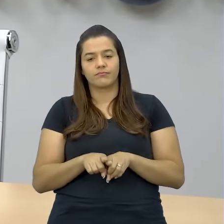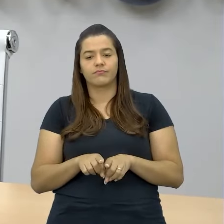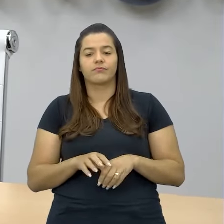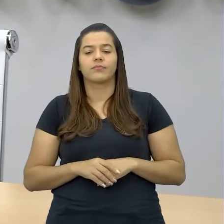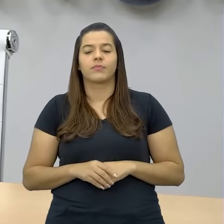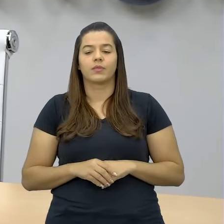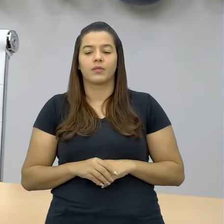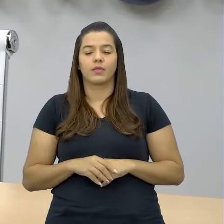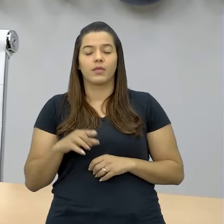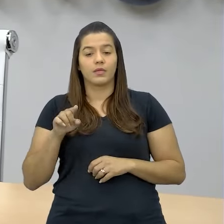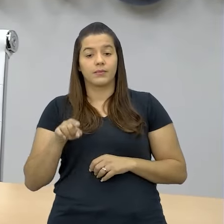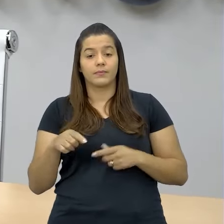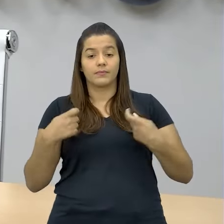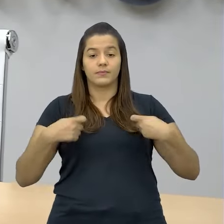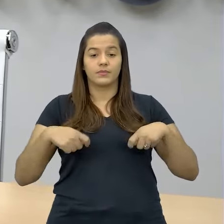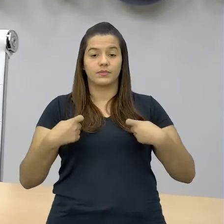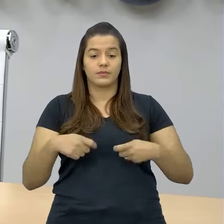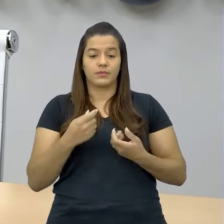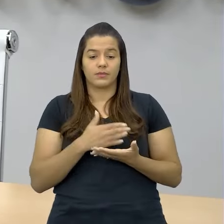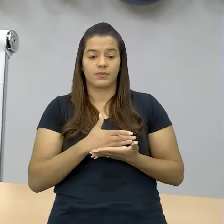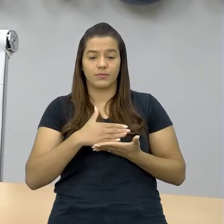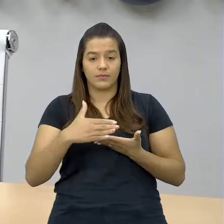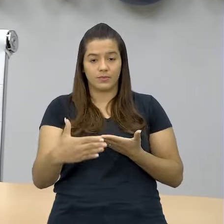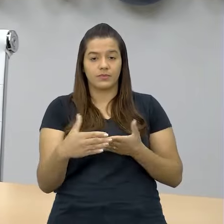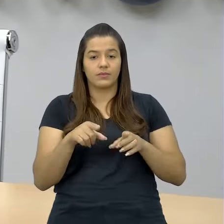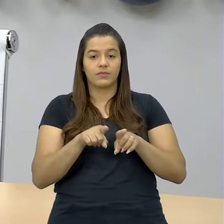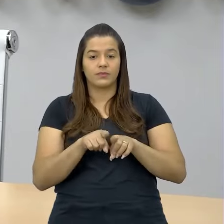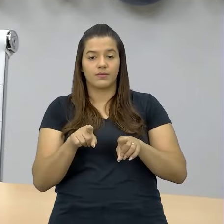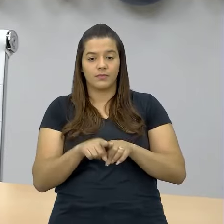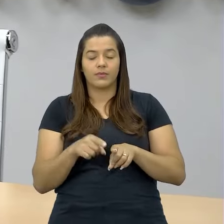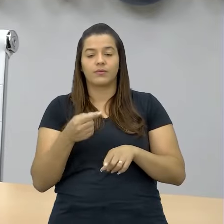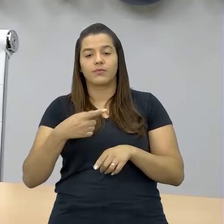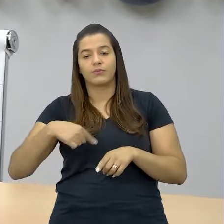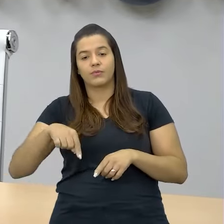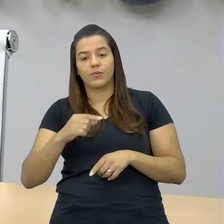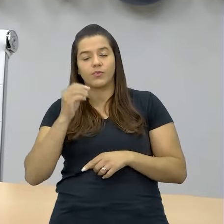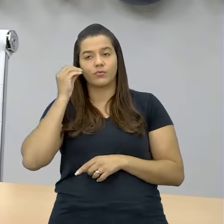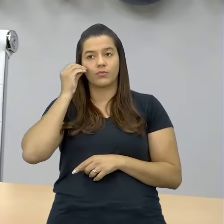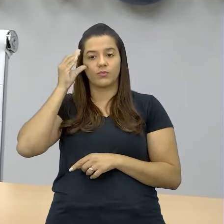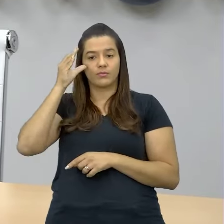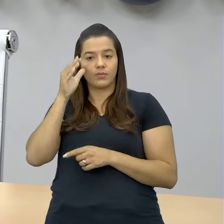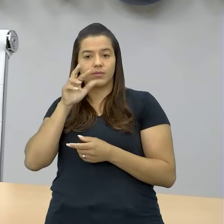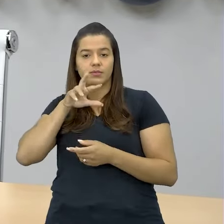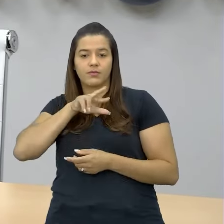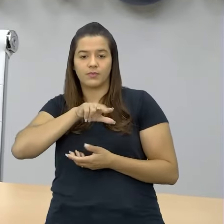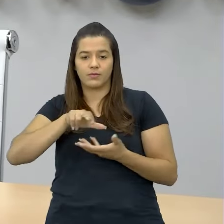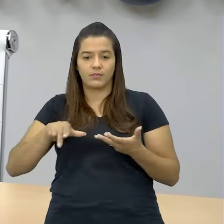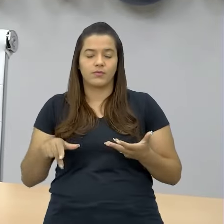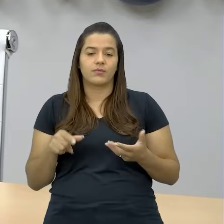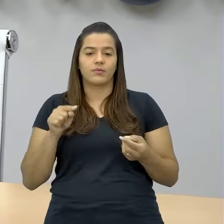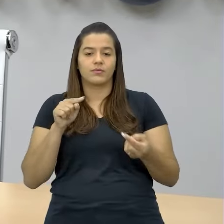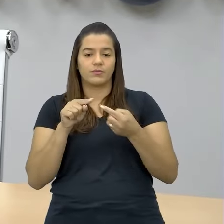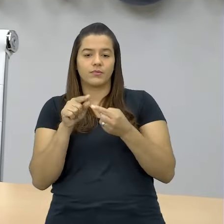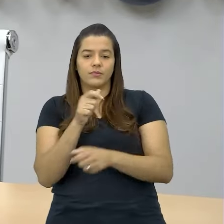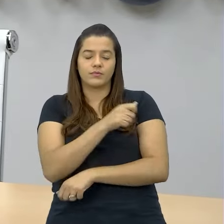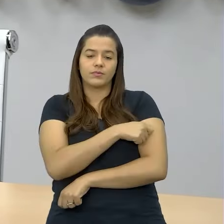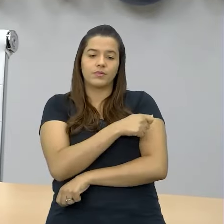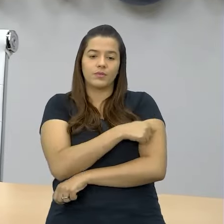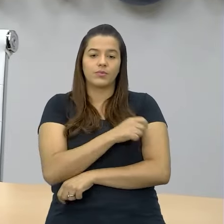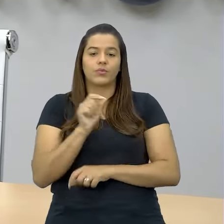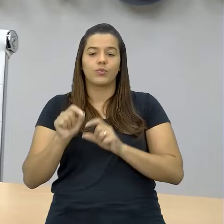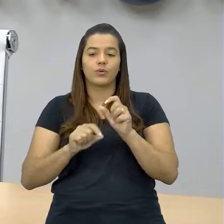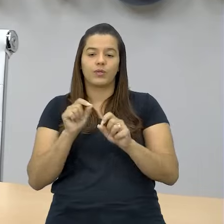precisa começar com esse levantamento dos conhecimentos dos estudantes em relação ao que